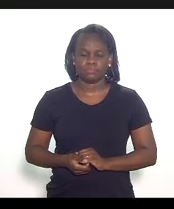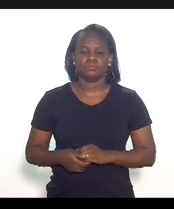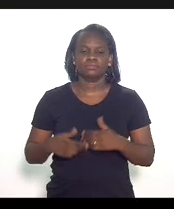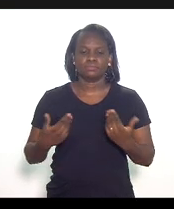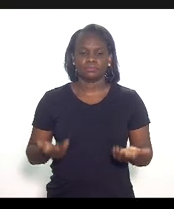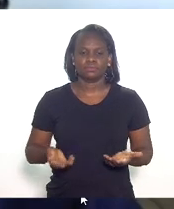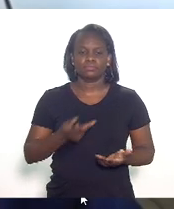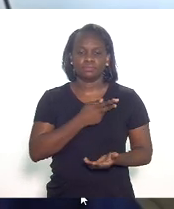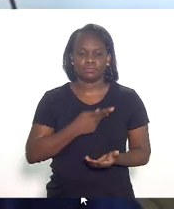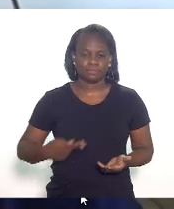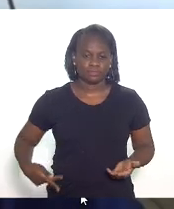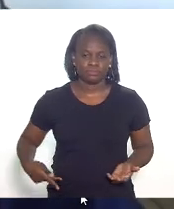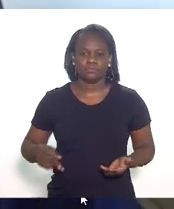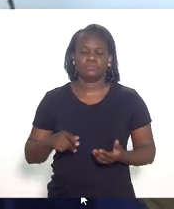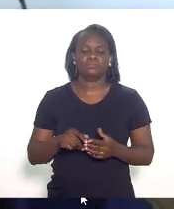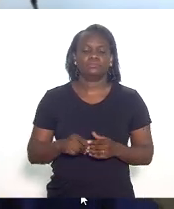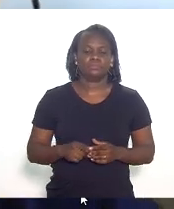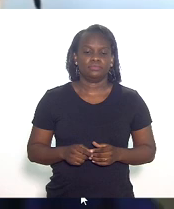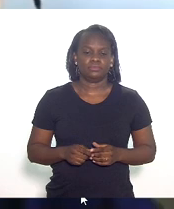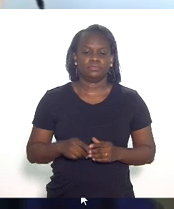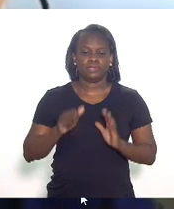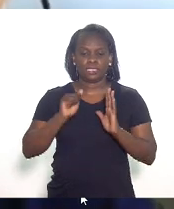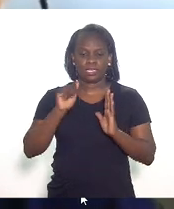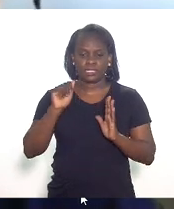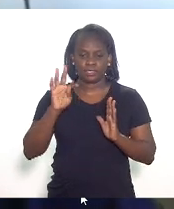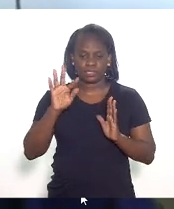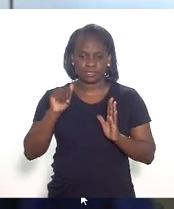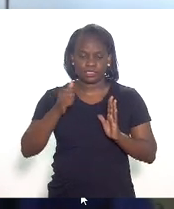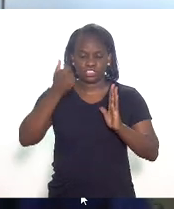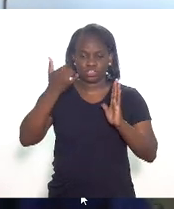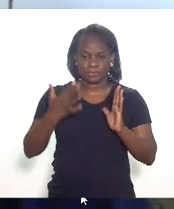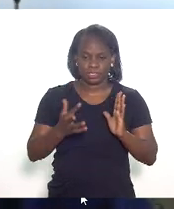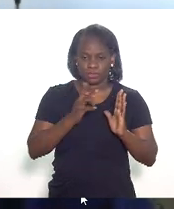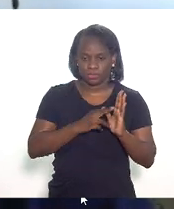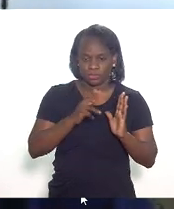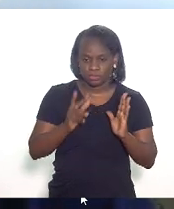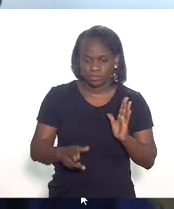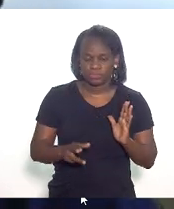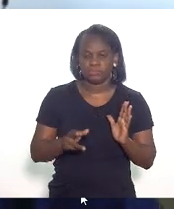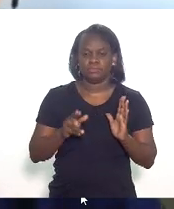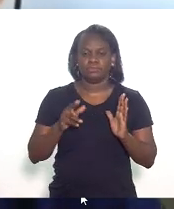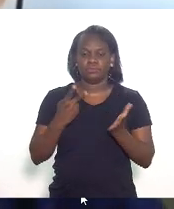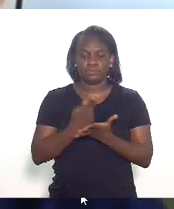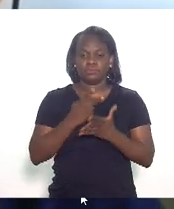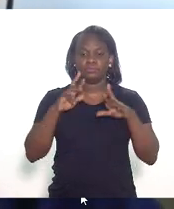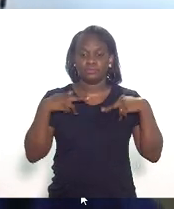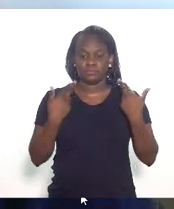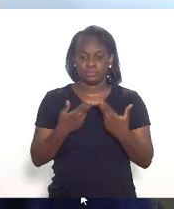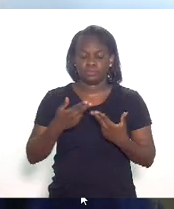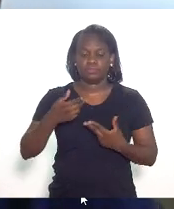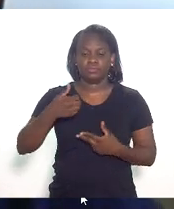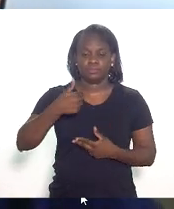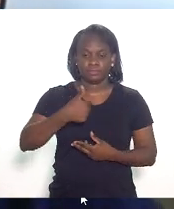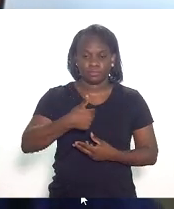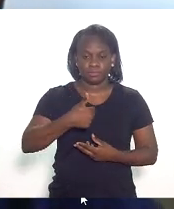senhora presidente, a ata reflete com exatidão o ocorrido na